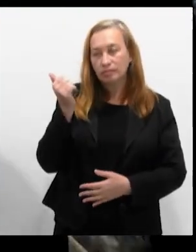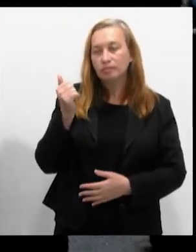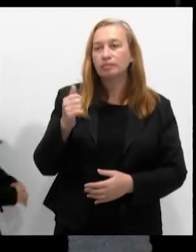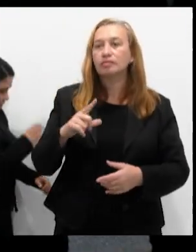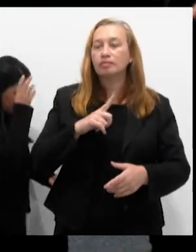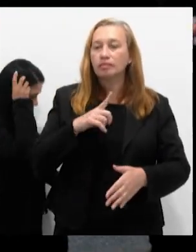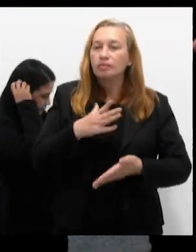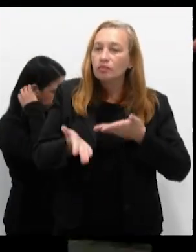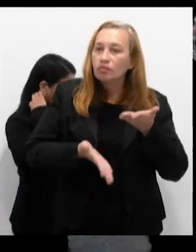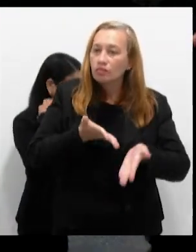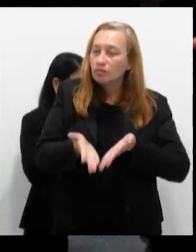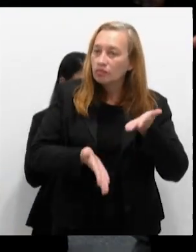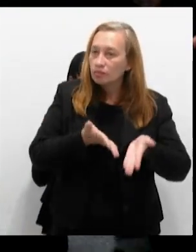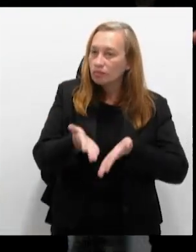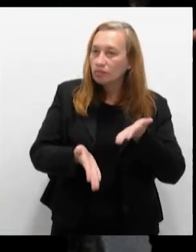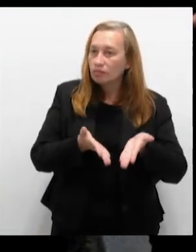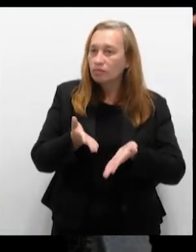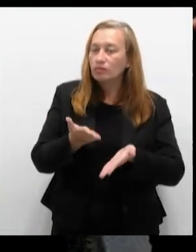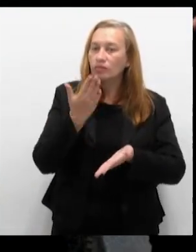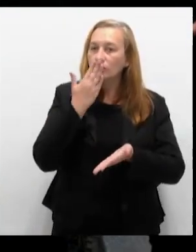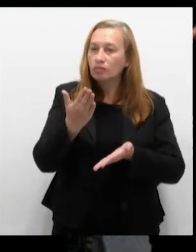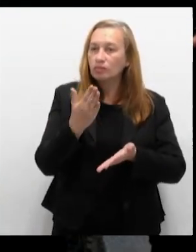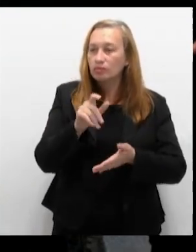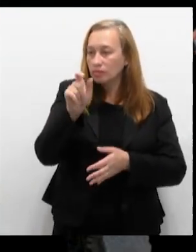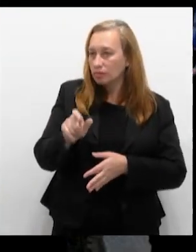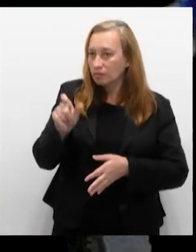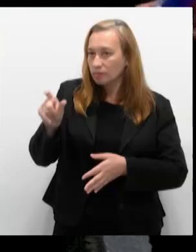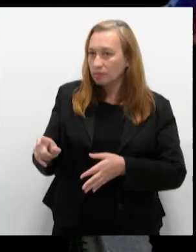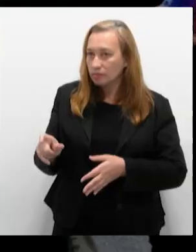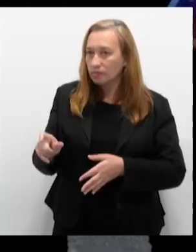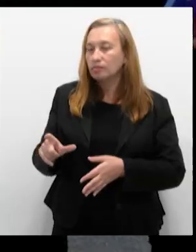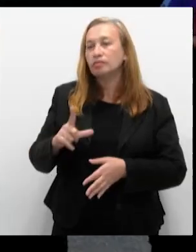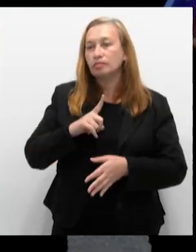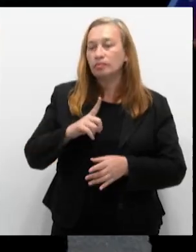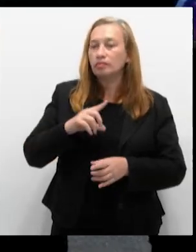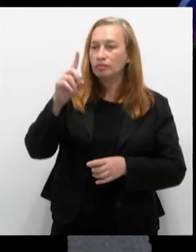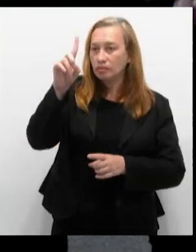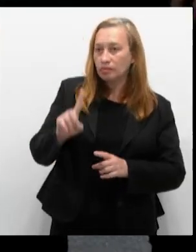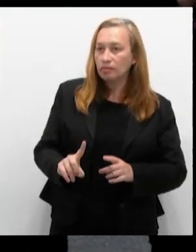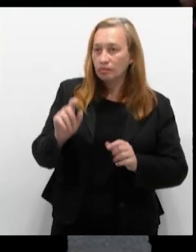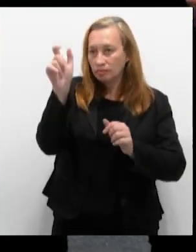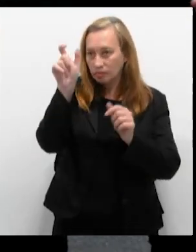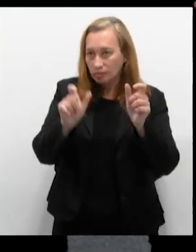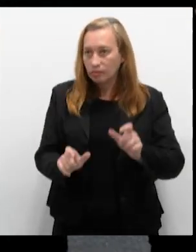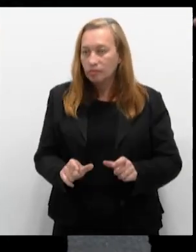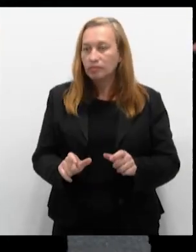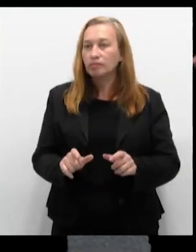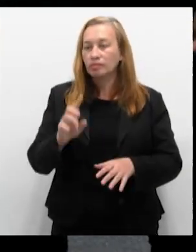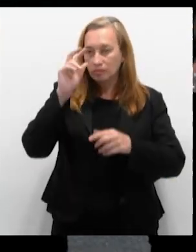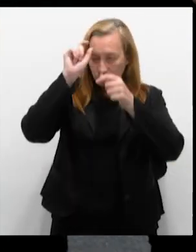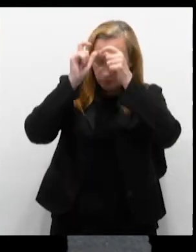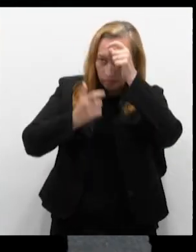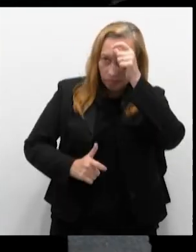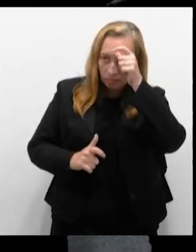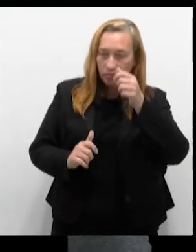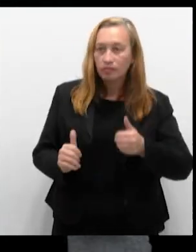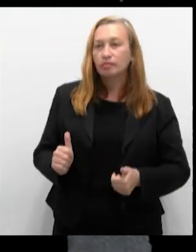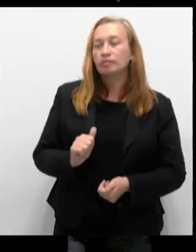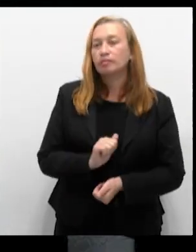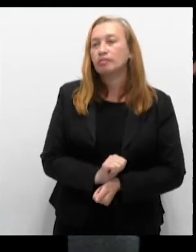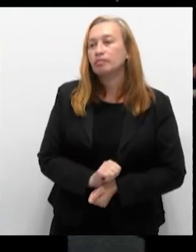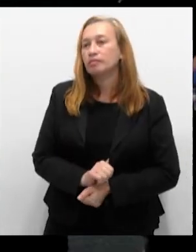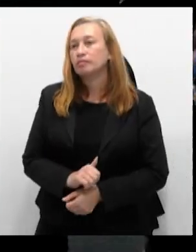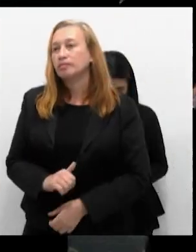de cuidado com alguns tipos de passageiros que possuem algum tipo de deficiência, algum tipo de transtorno. E, infelizmente, as